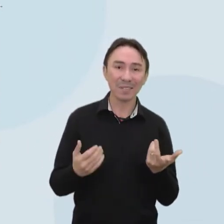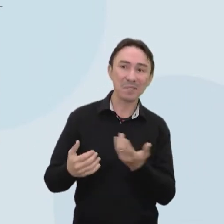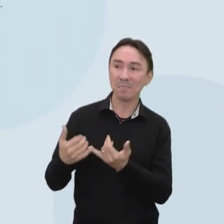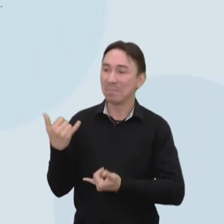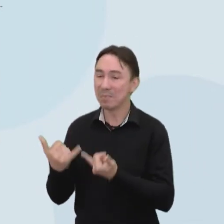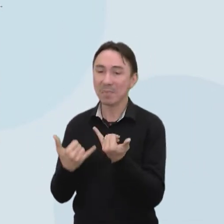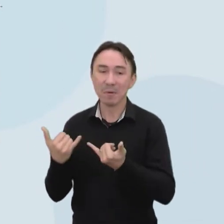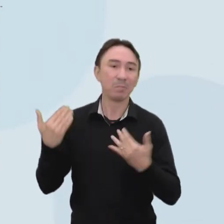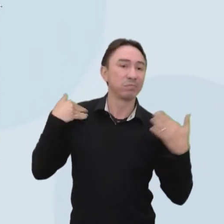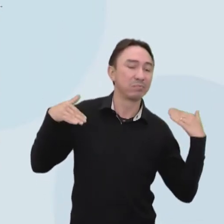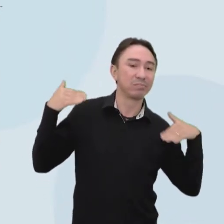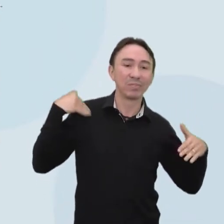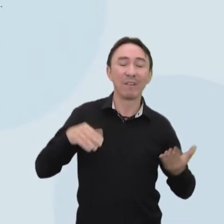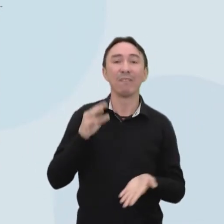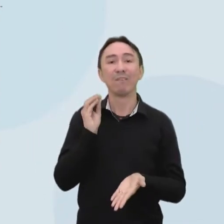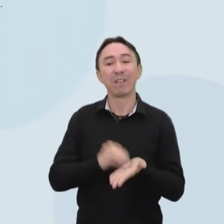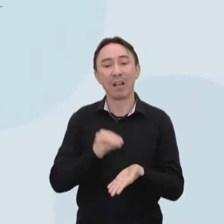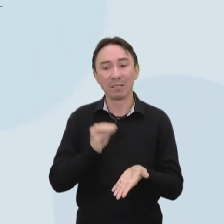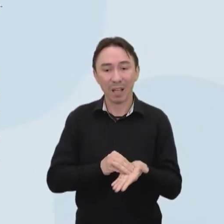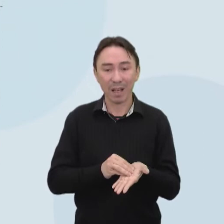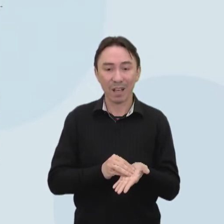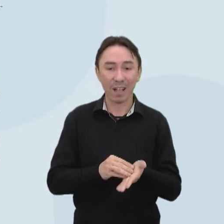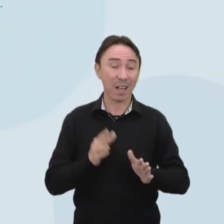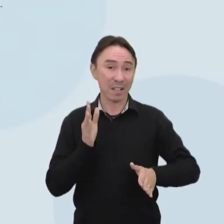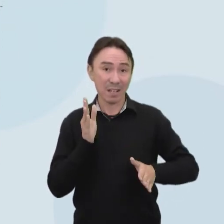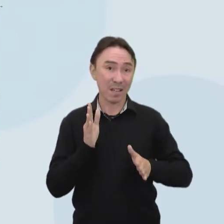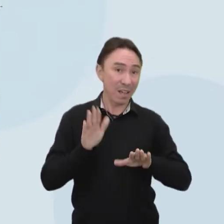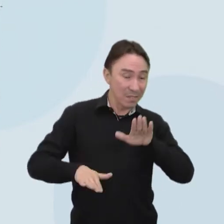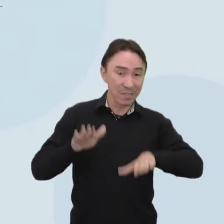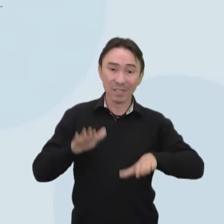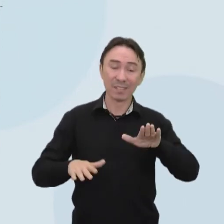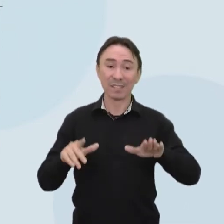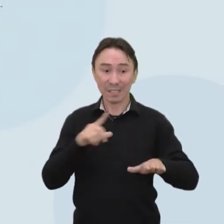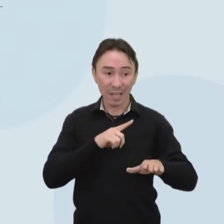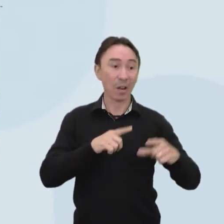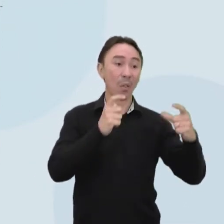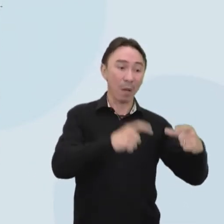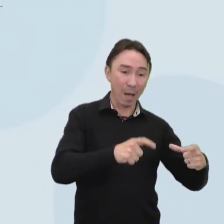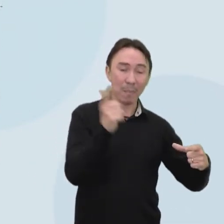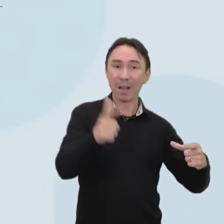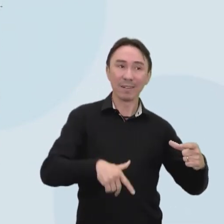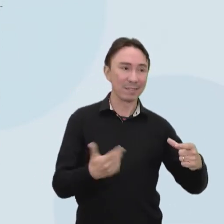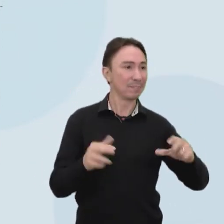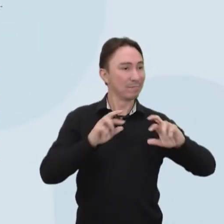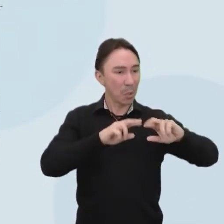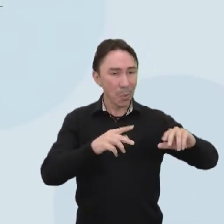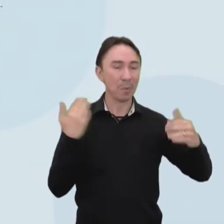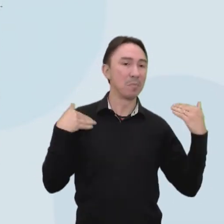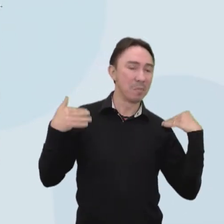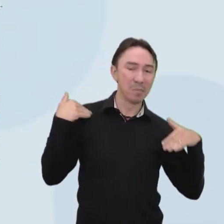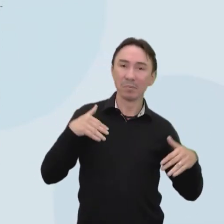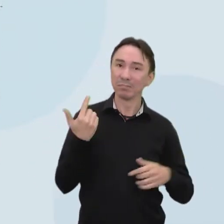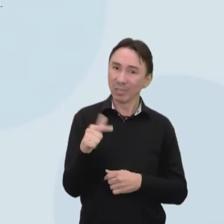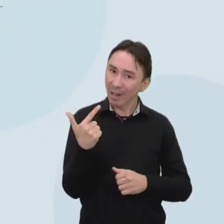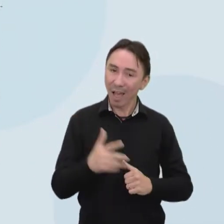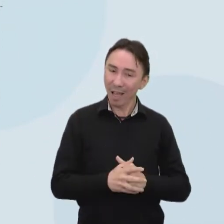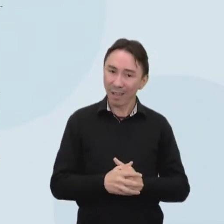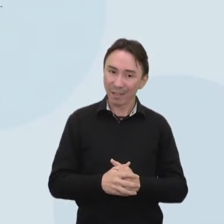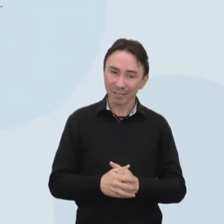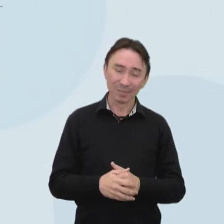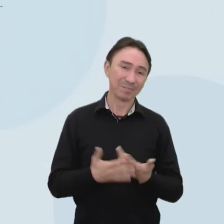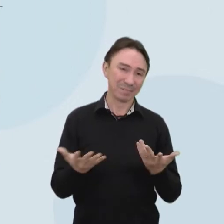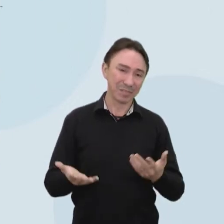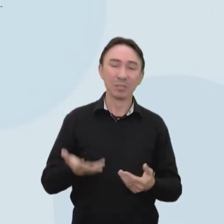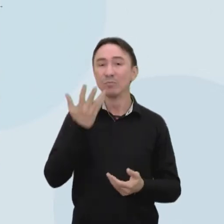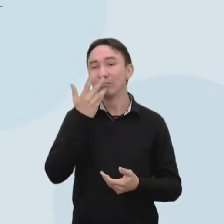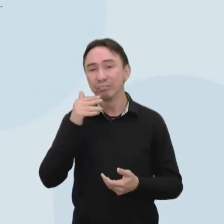vezes existe o espaço, mas não existe equipamento, às vezes não existe nem o espaço, nem o equipamento, né? E aí as crianças, principalmente os